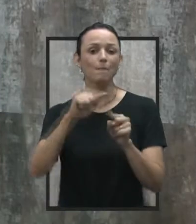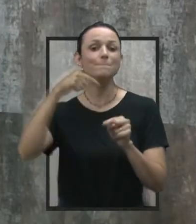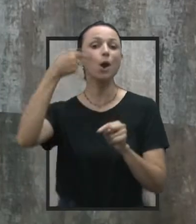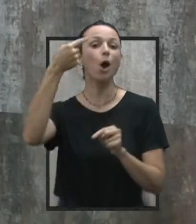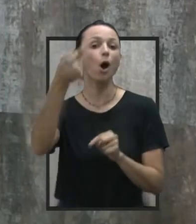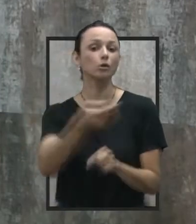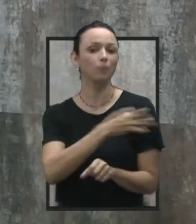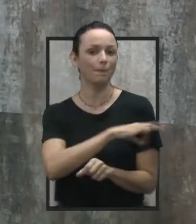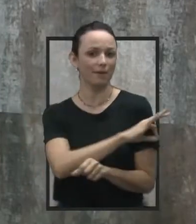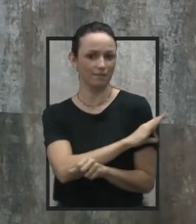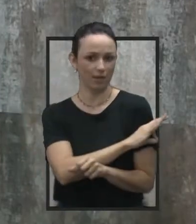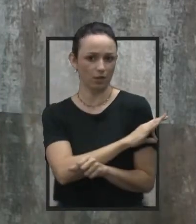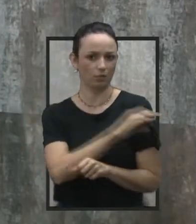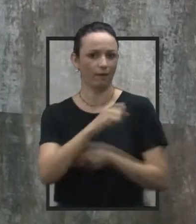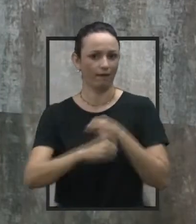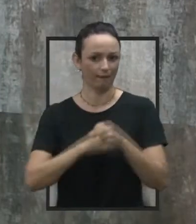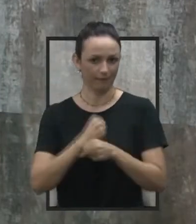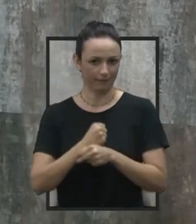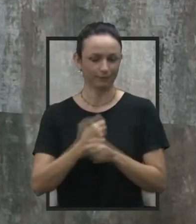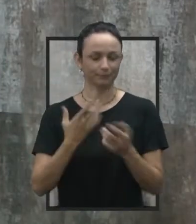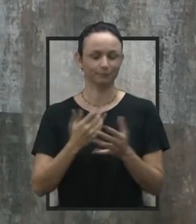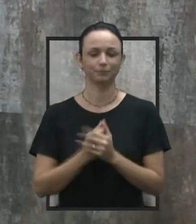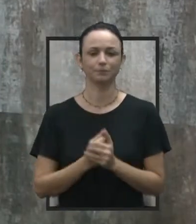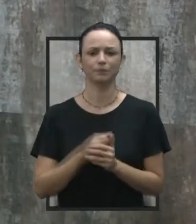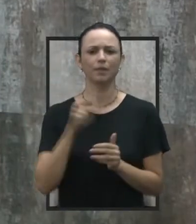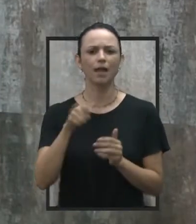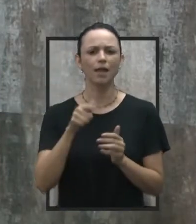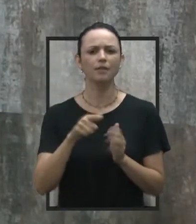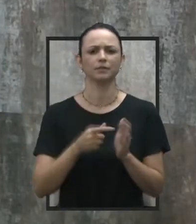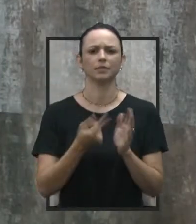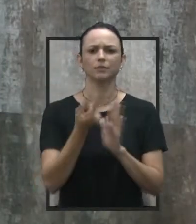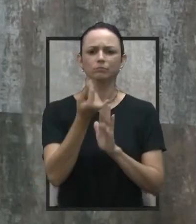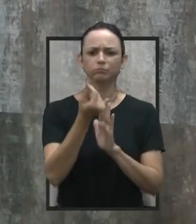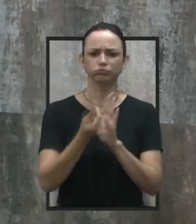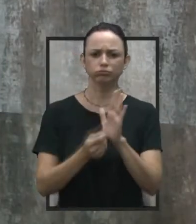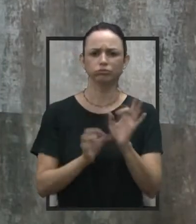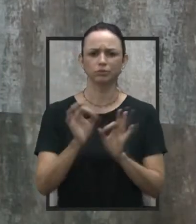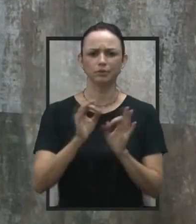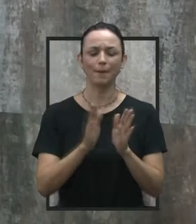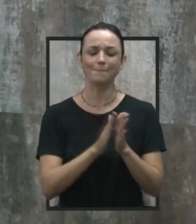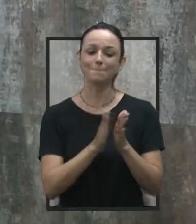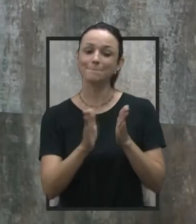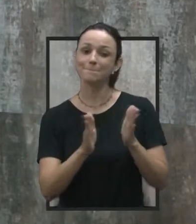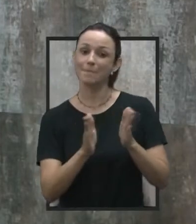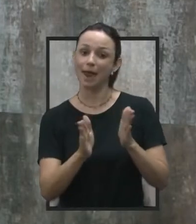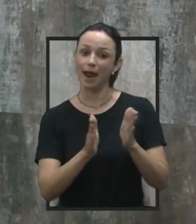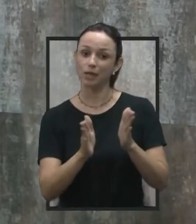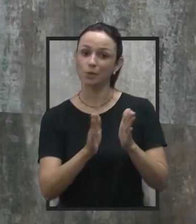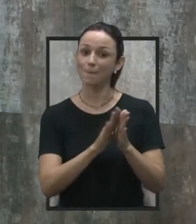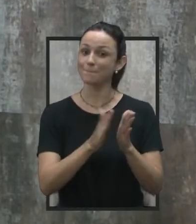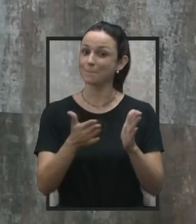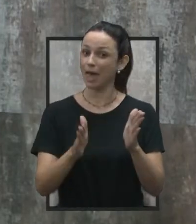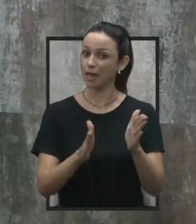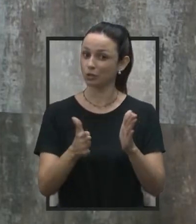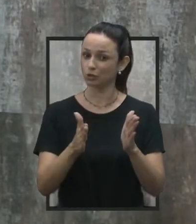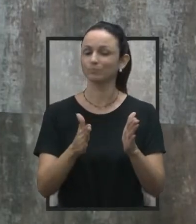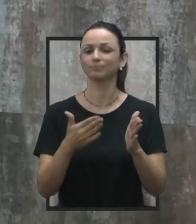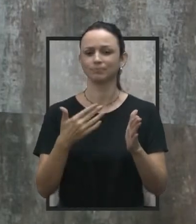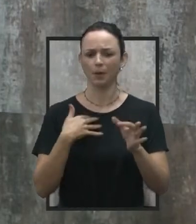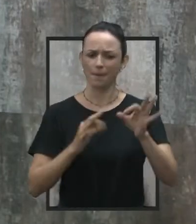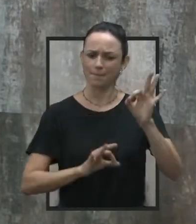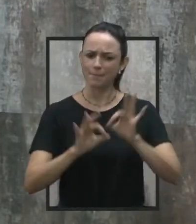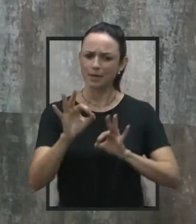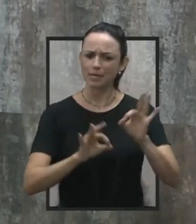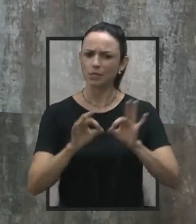do próximo prefeito. É uma legislação orçamentária de médio prazo. Eu preciso fazer uma programação,